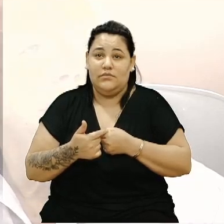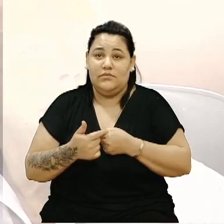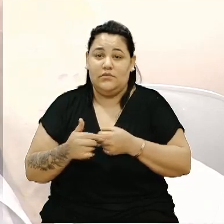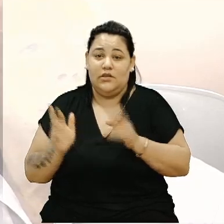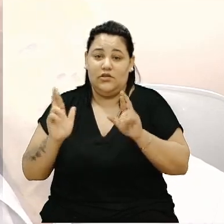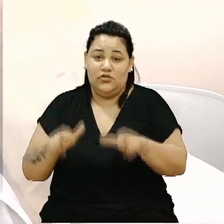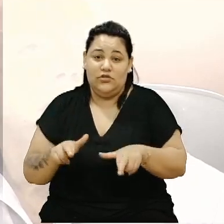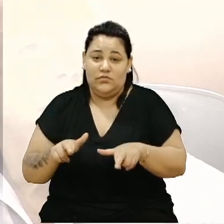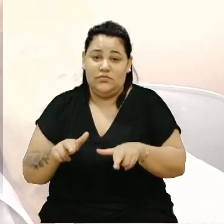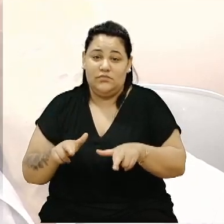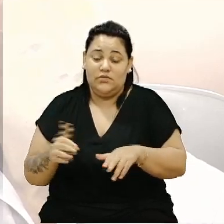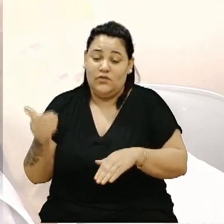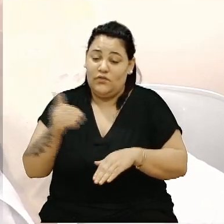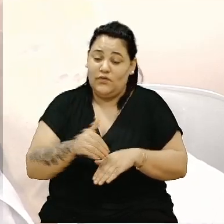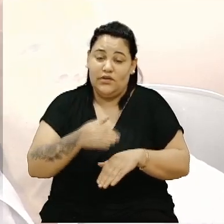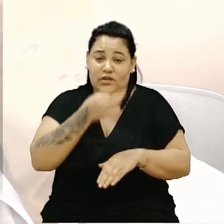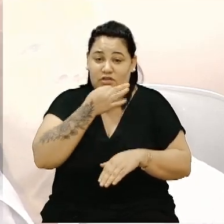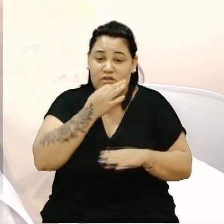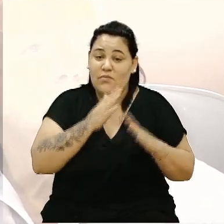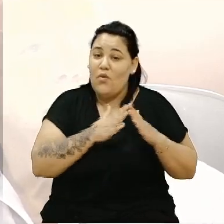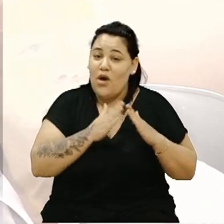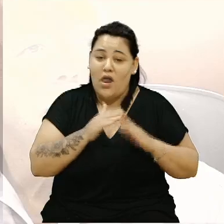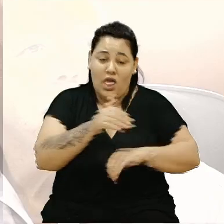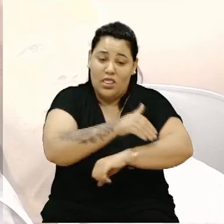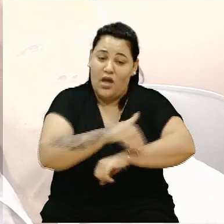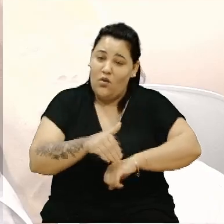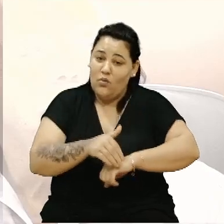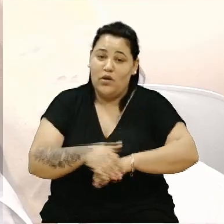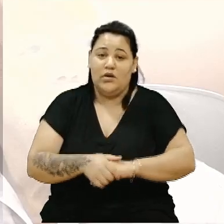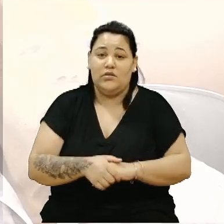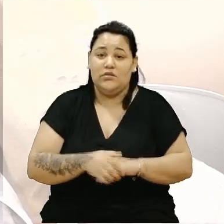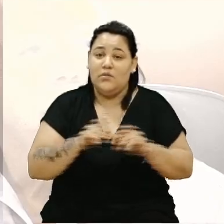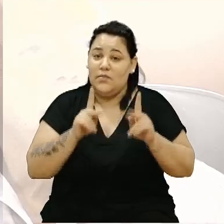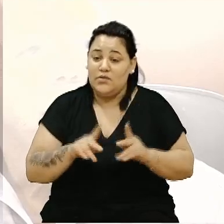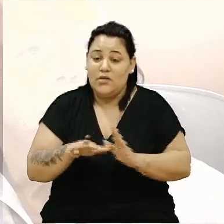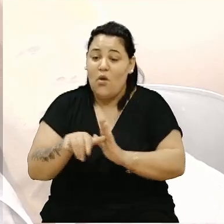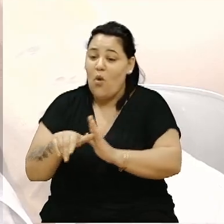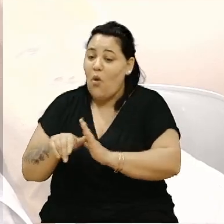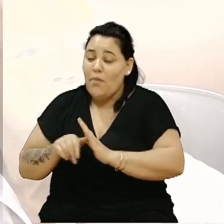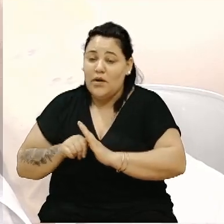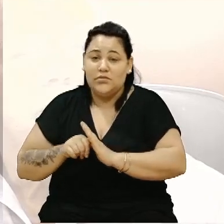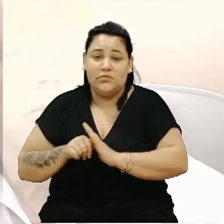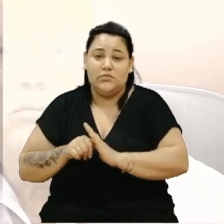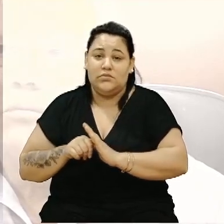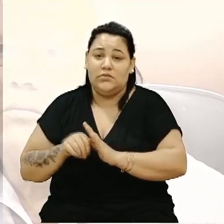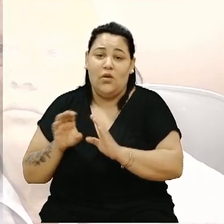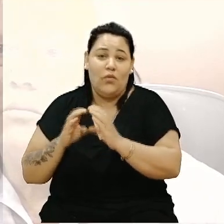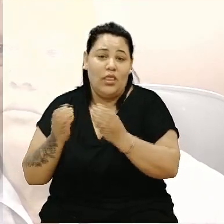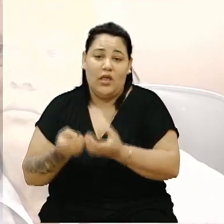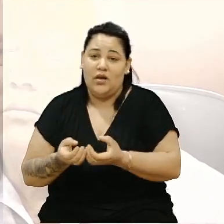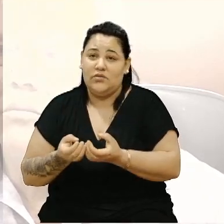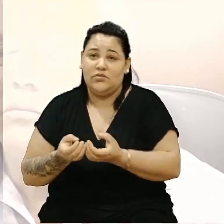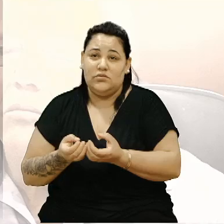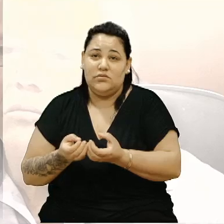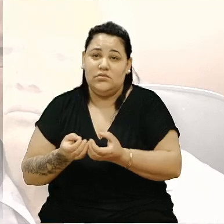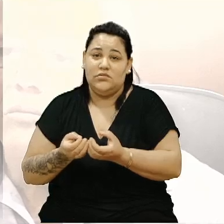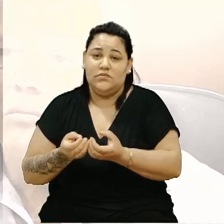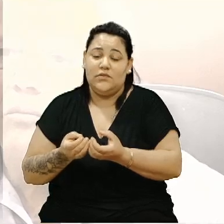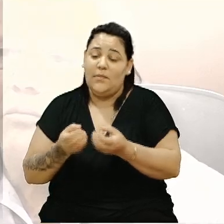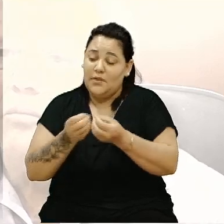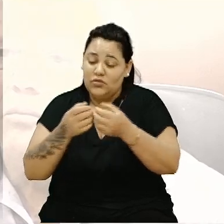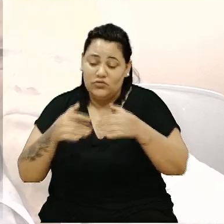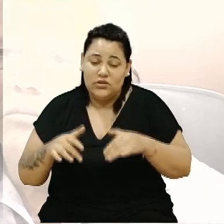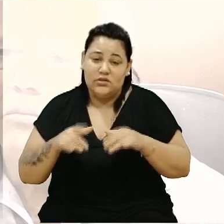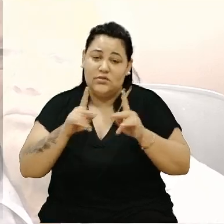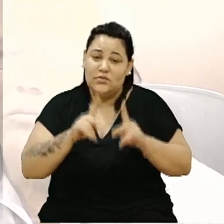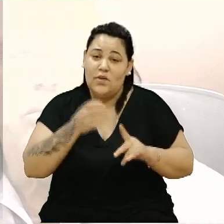metropolitana e estão vindo para a nossa cidade e morar na rua, e são pessoas que estão assaltando os outras, estão contaminando as pessoas boas que moram assim